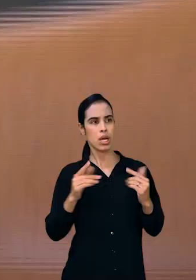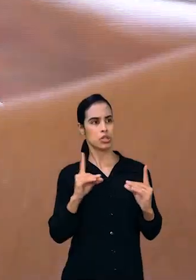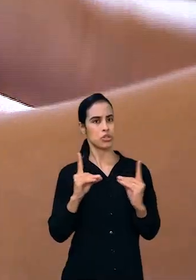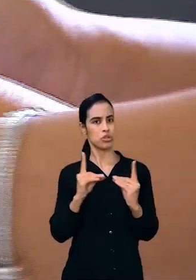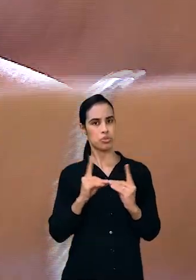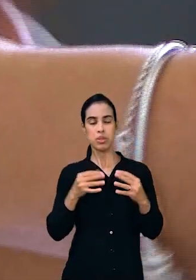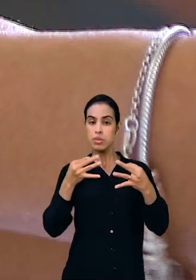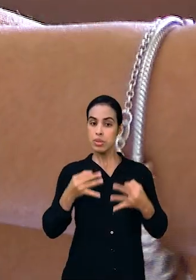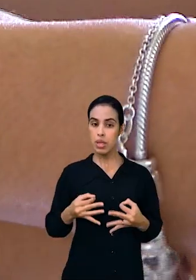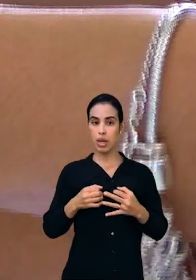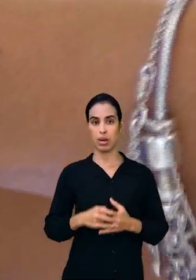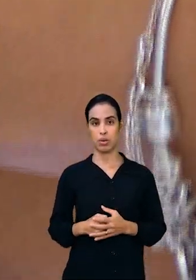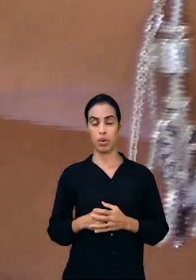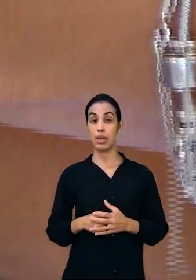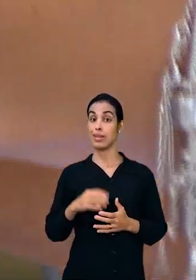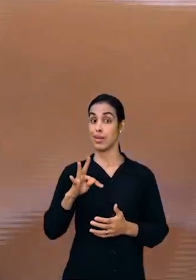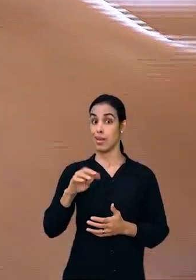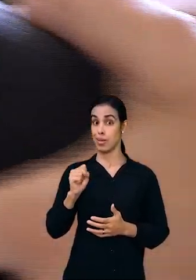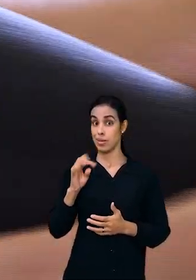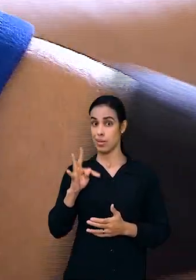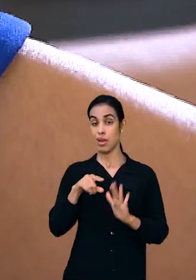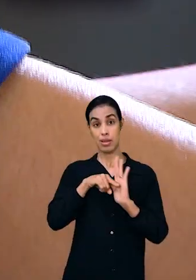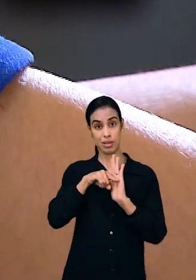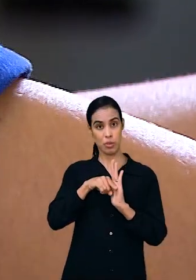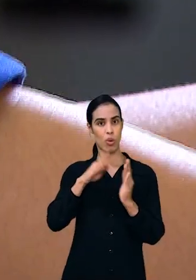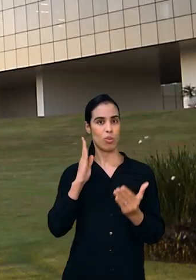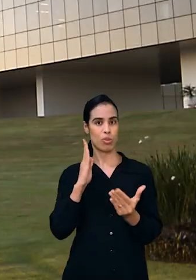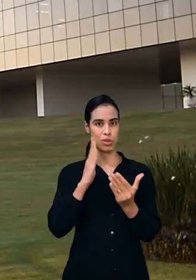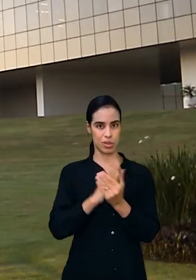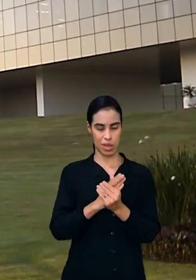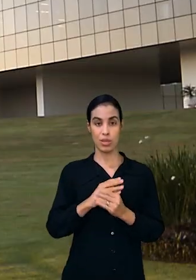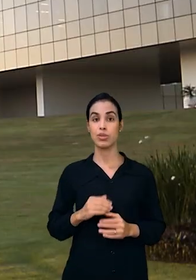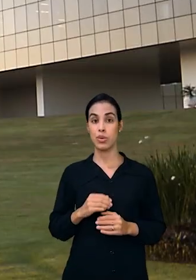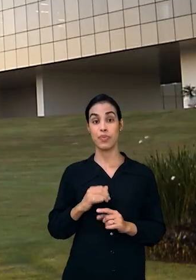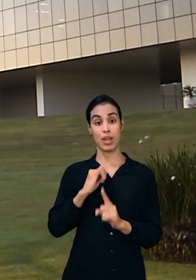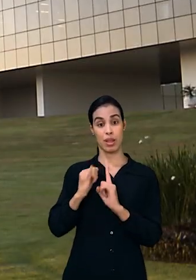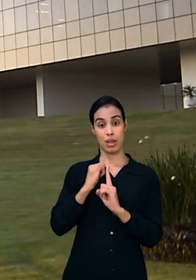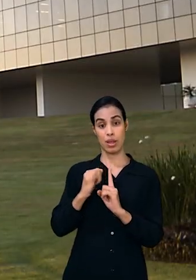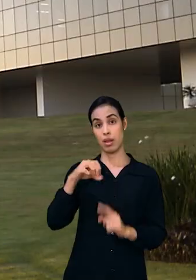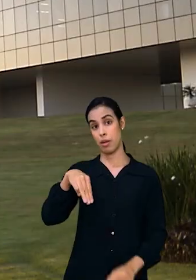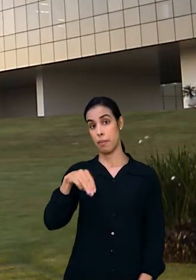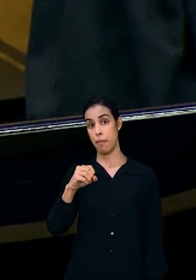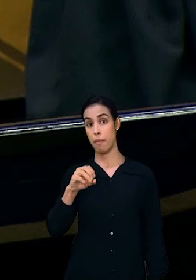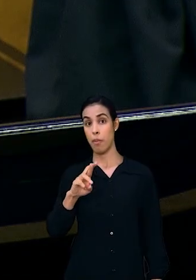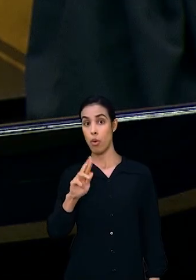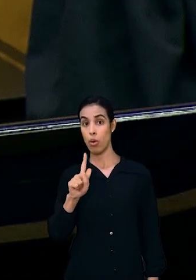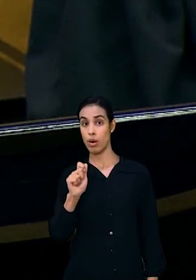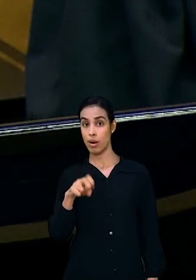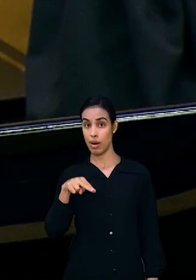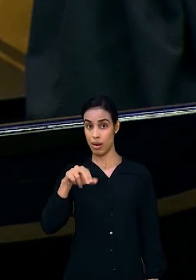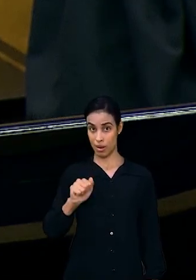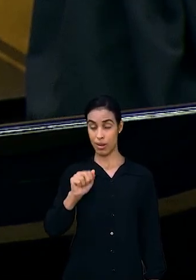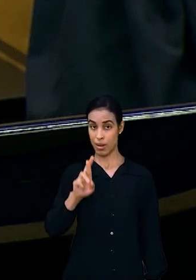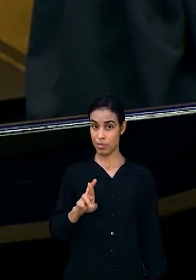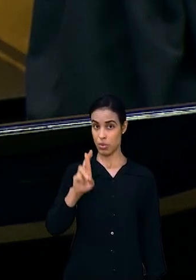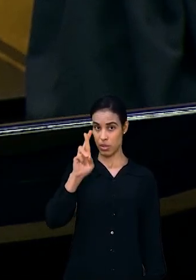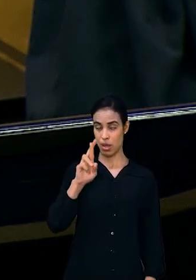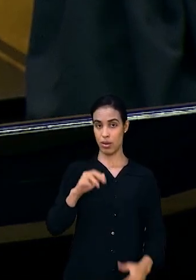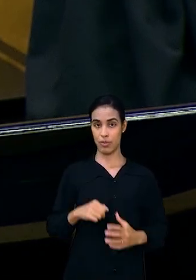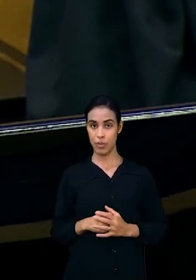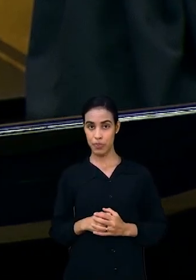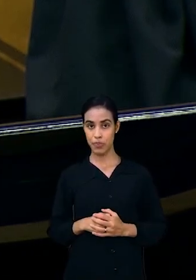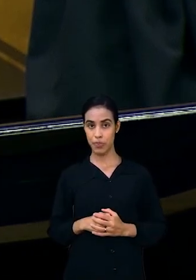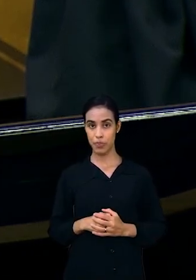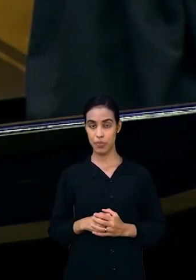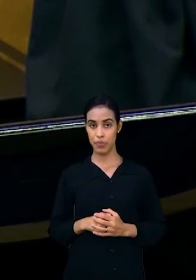serviços prestados pela profissional. O caso chegou ao TST e foi analisado pela ministra Morgana Richa,